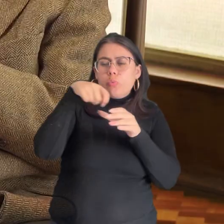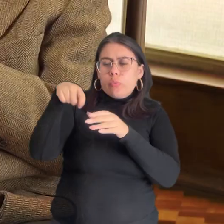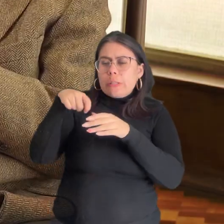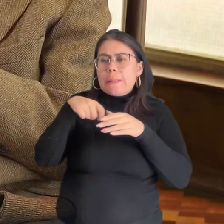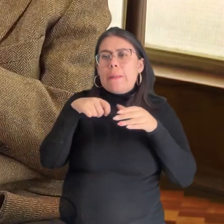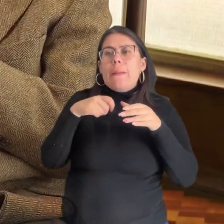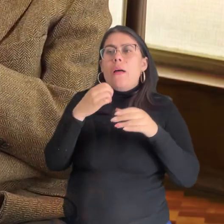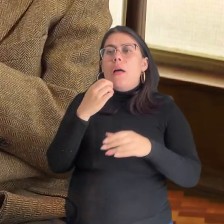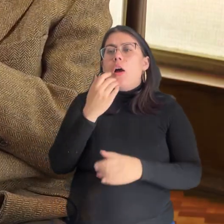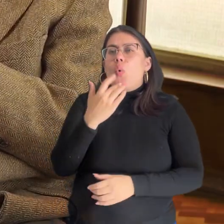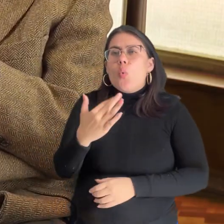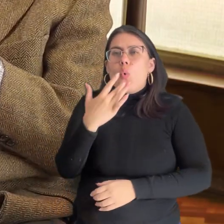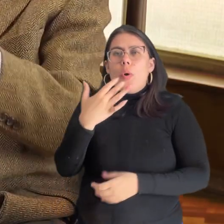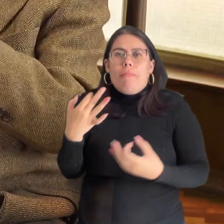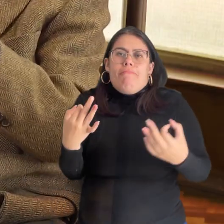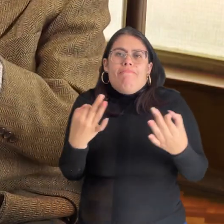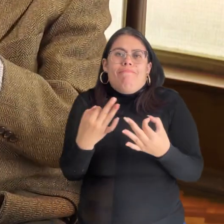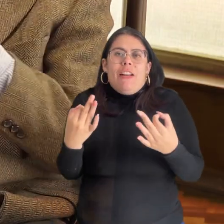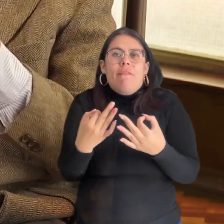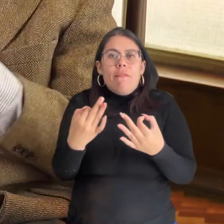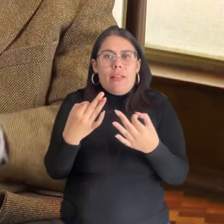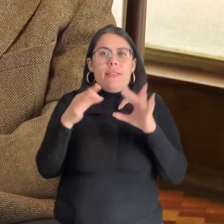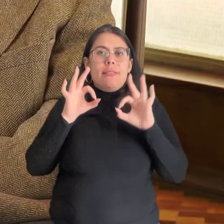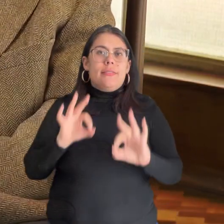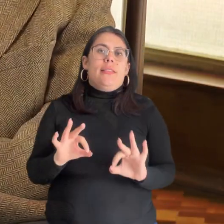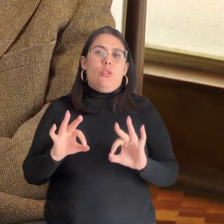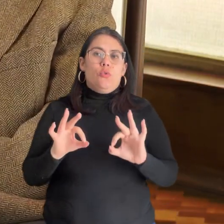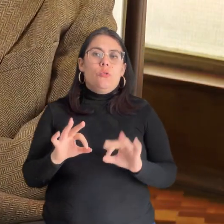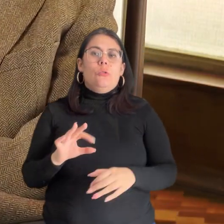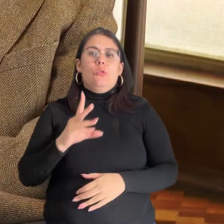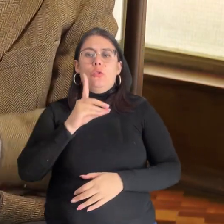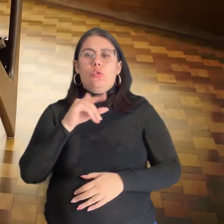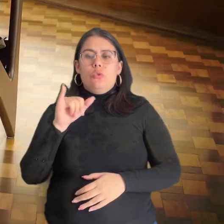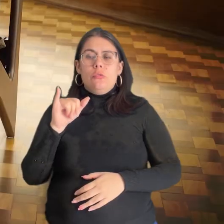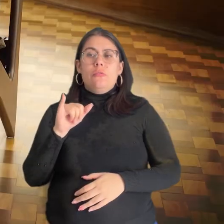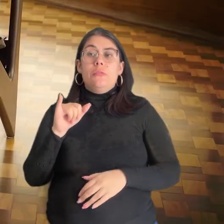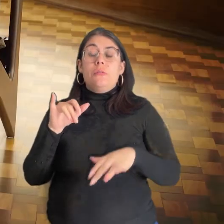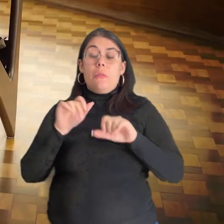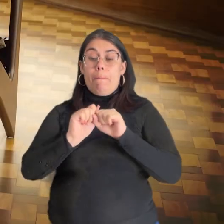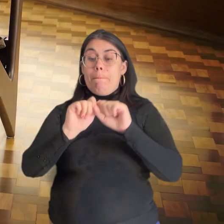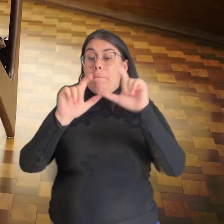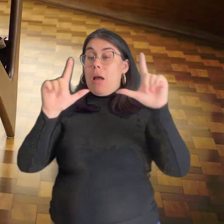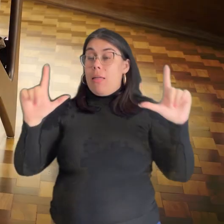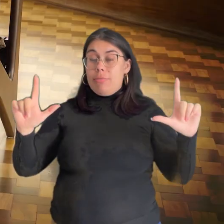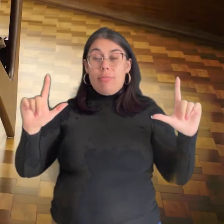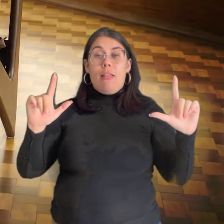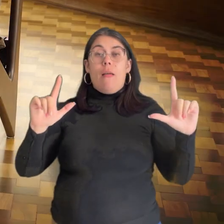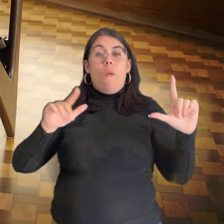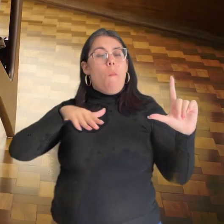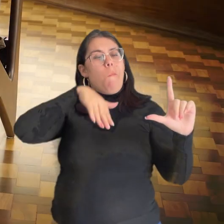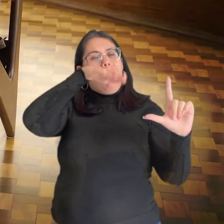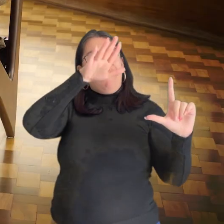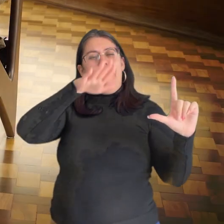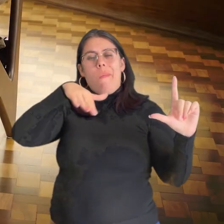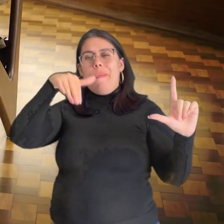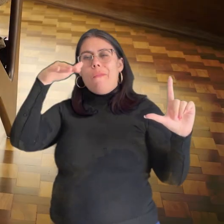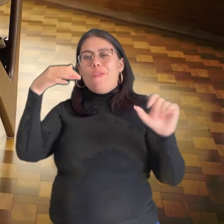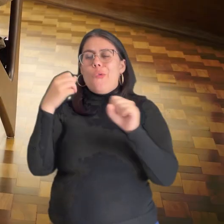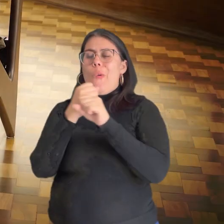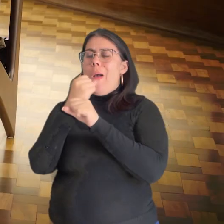acompanhar exatamente o tom da pintura de Cavalcanti. Então, esse painel